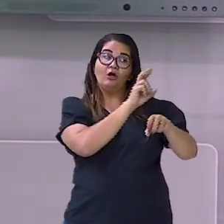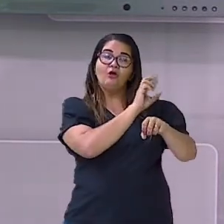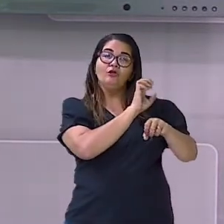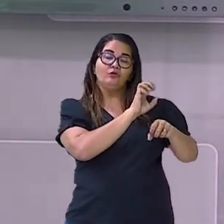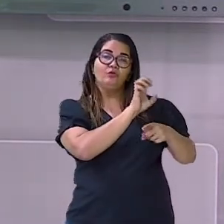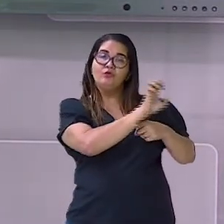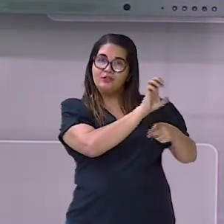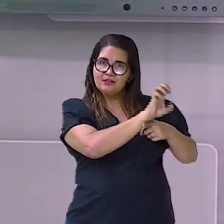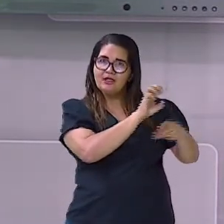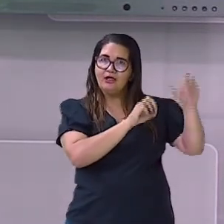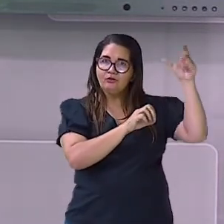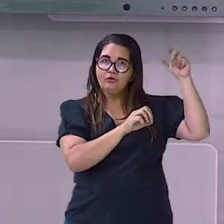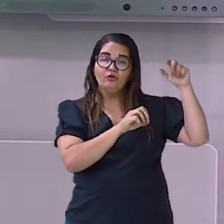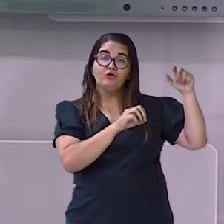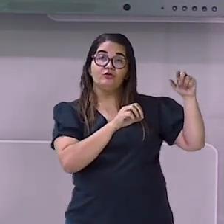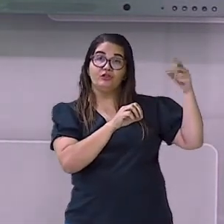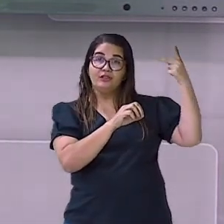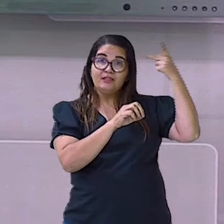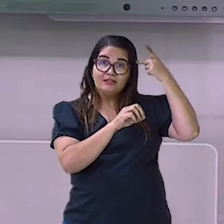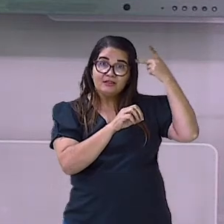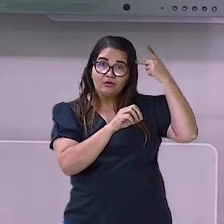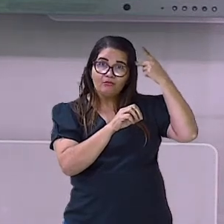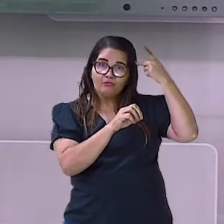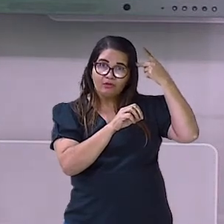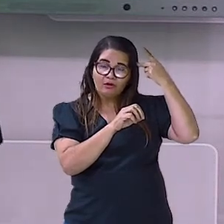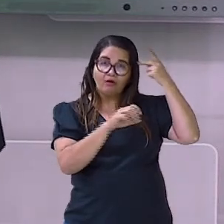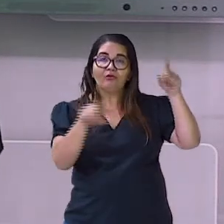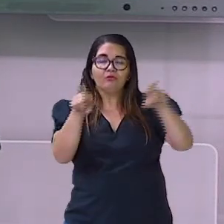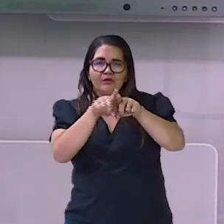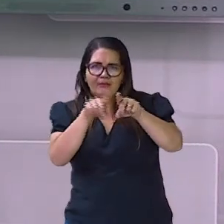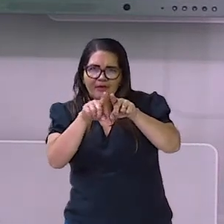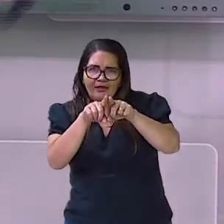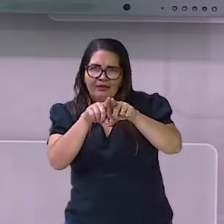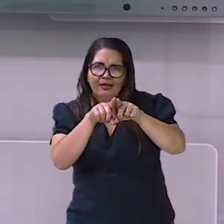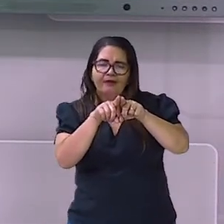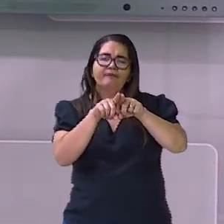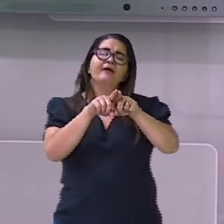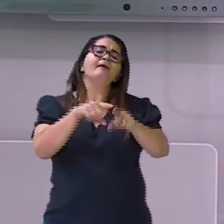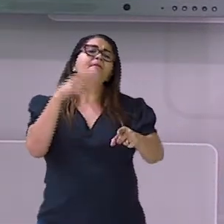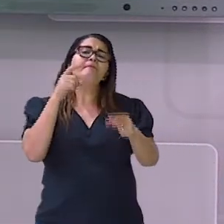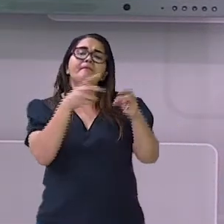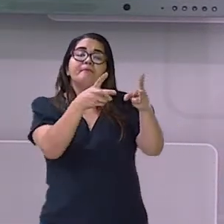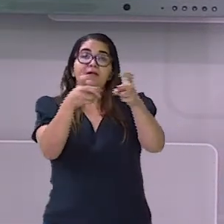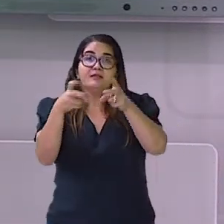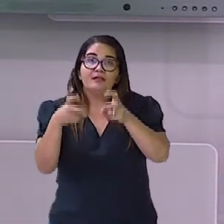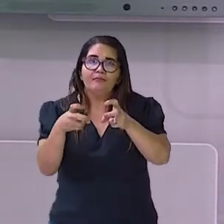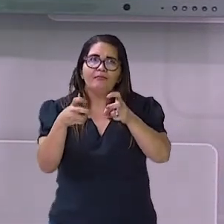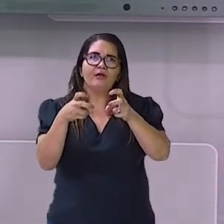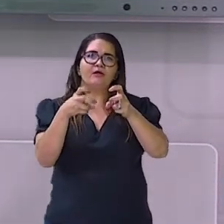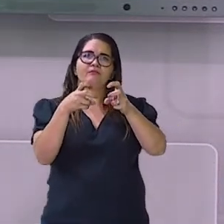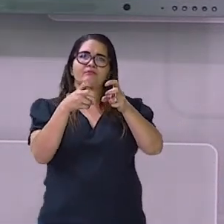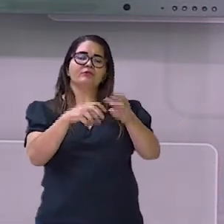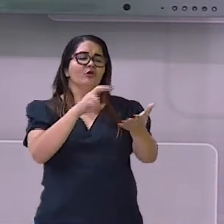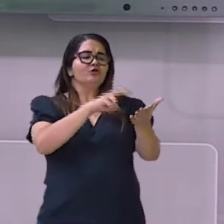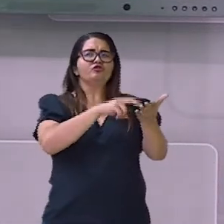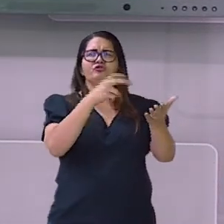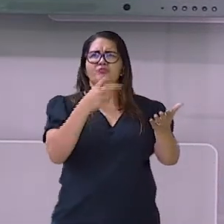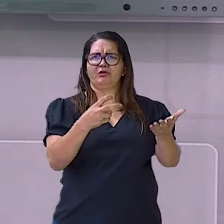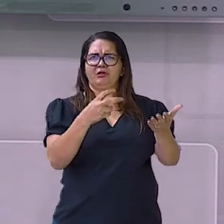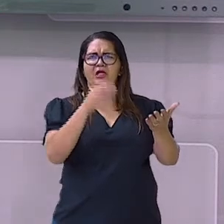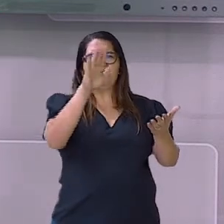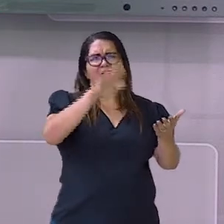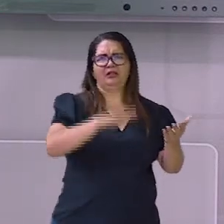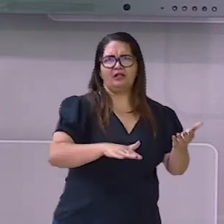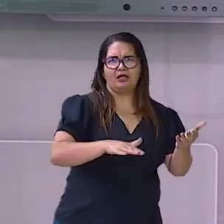que nós vemos ali? Passa o círculo, tá? ou a linha do Trópico